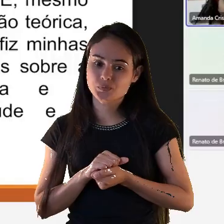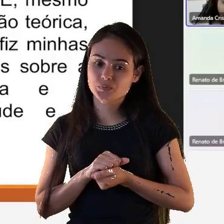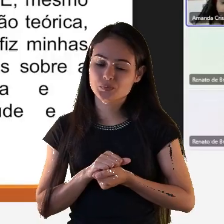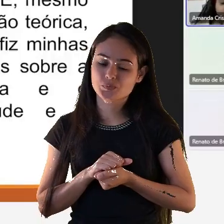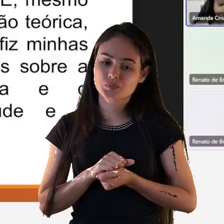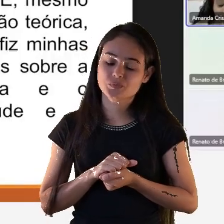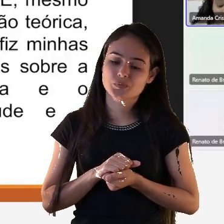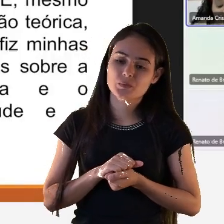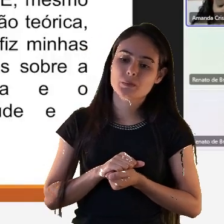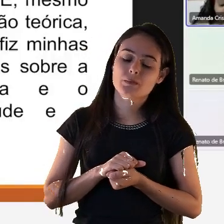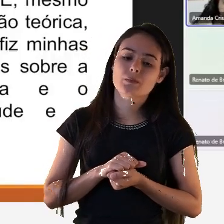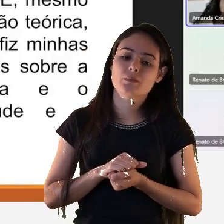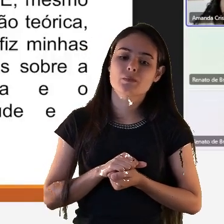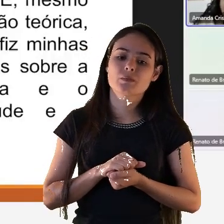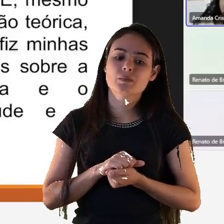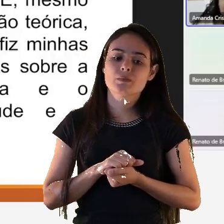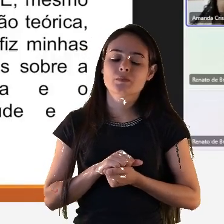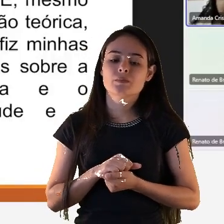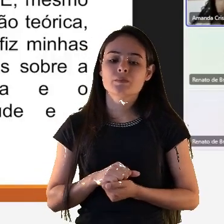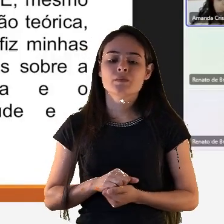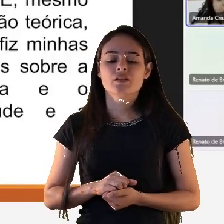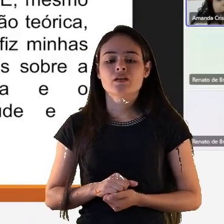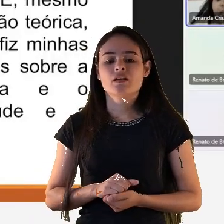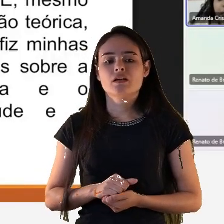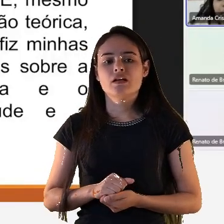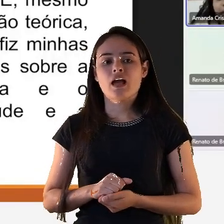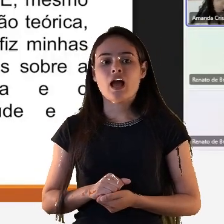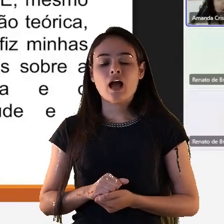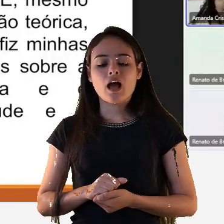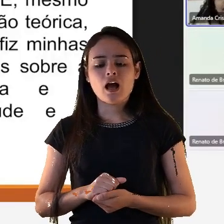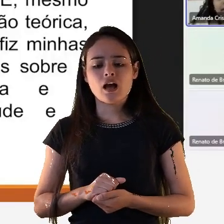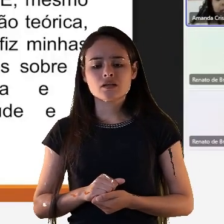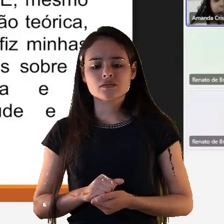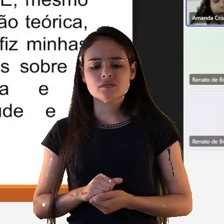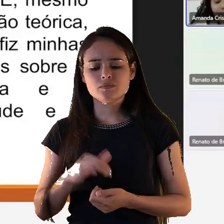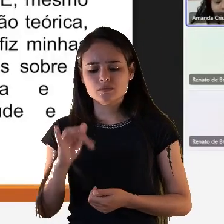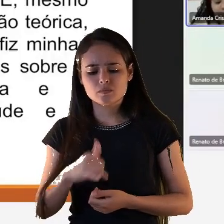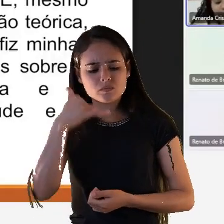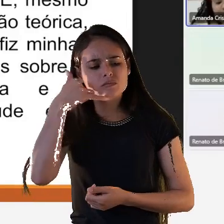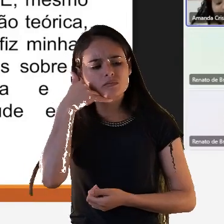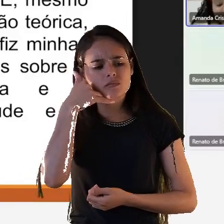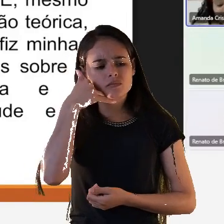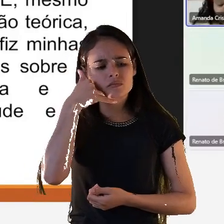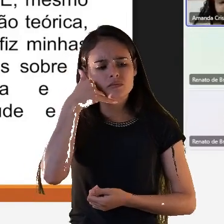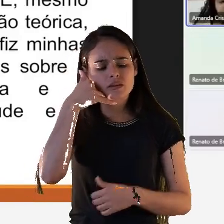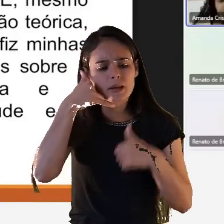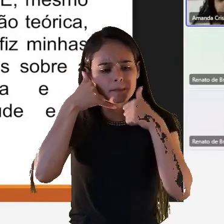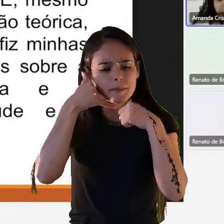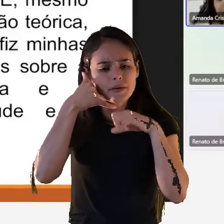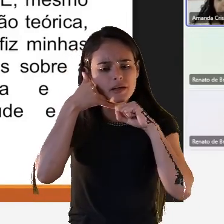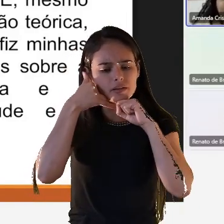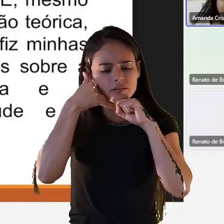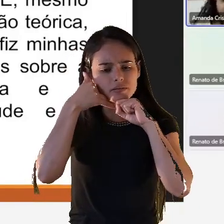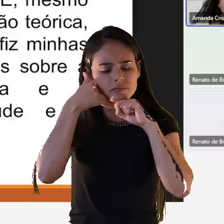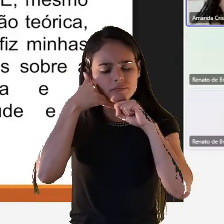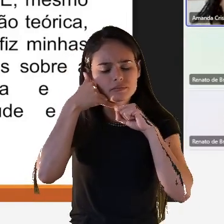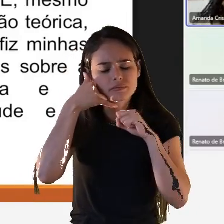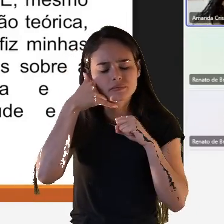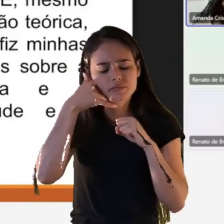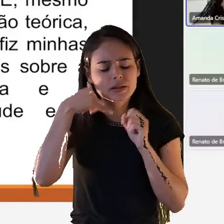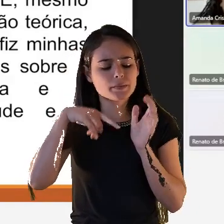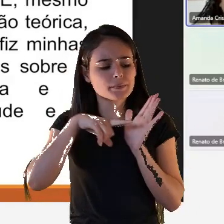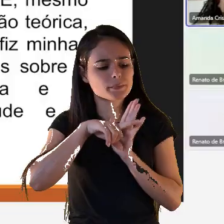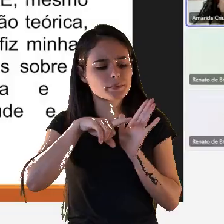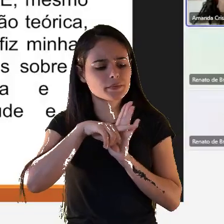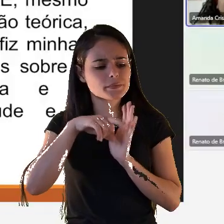entendia, né, sobre uma greve. E aí eu liguei para minha casa, né, e liguei para minha mãe e perguntei para